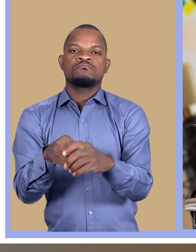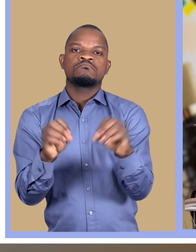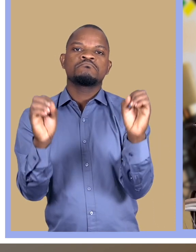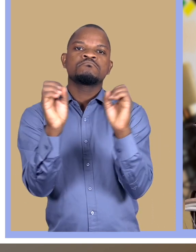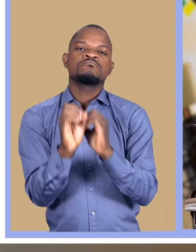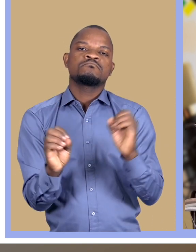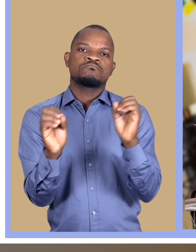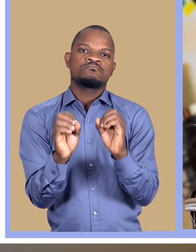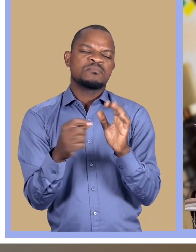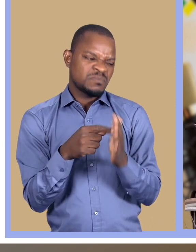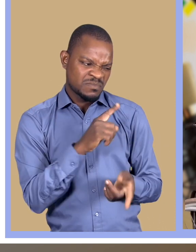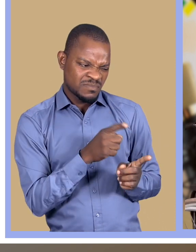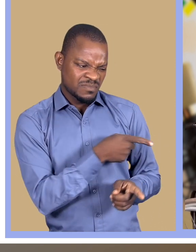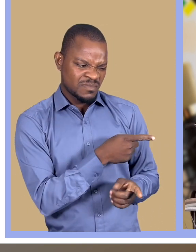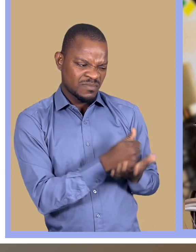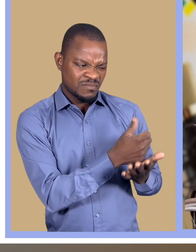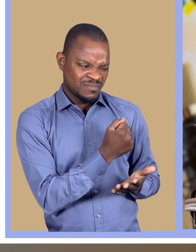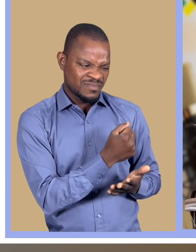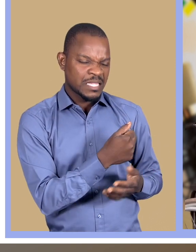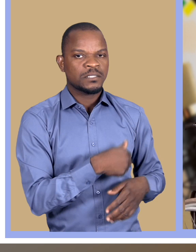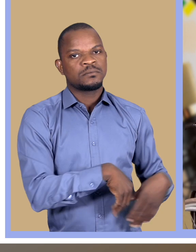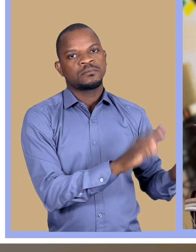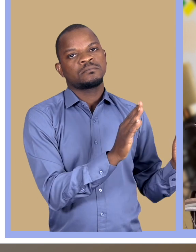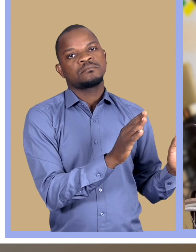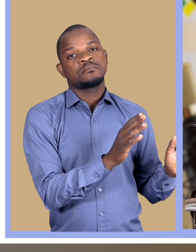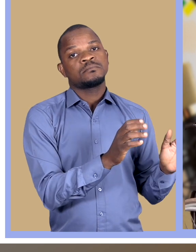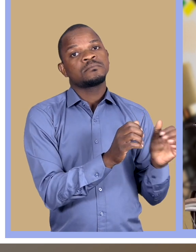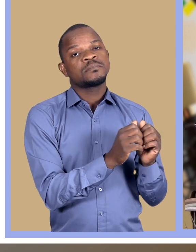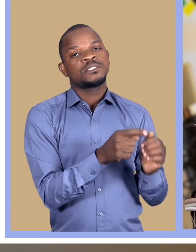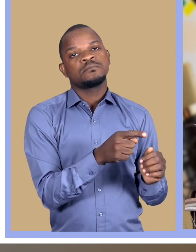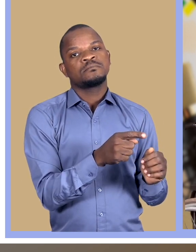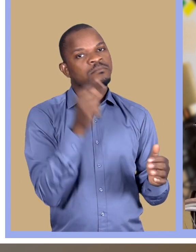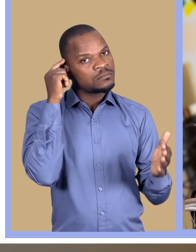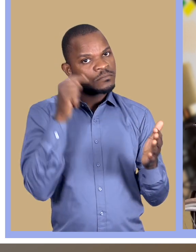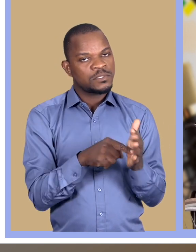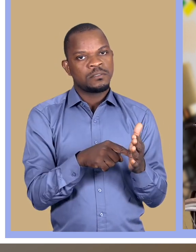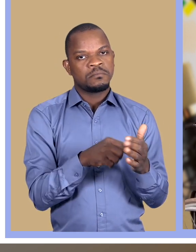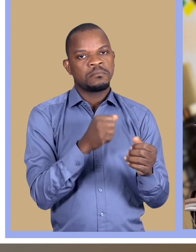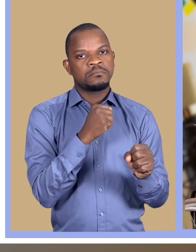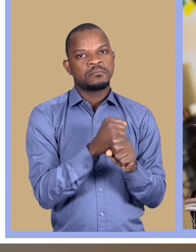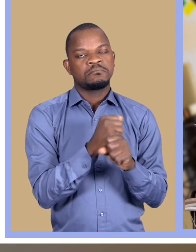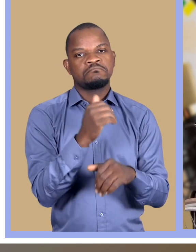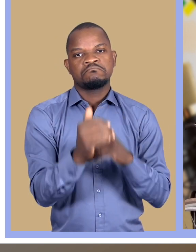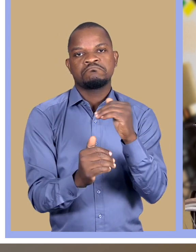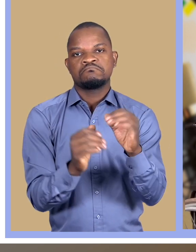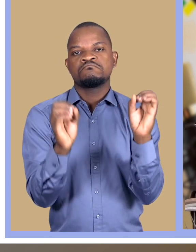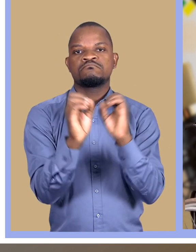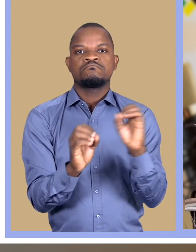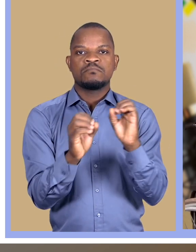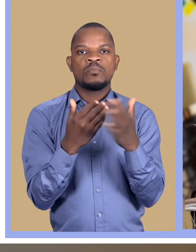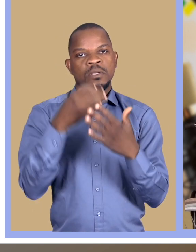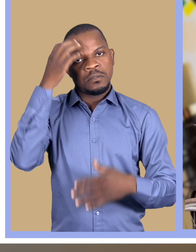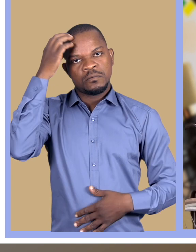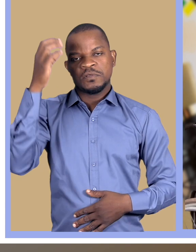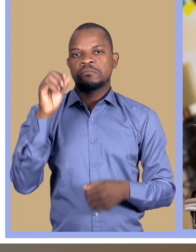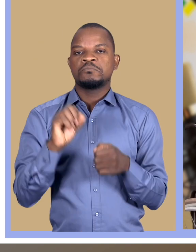elas como alternativa. Isto, como país, claramente reduz todo o trabalho porque a nível do Estado não se faz absolutamente